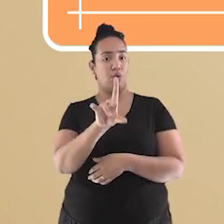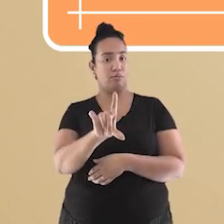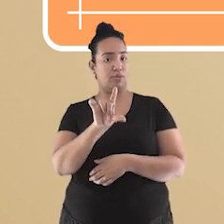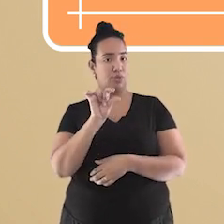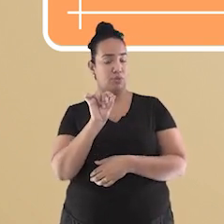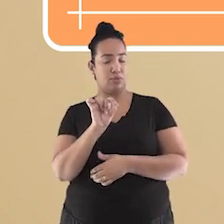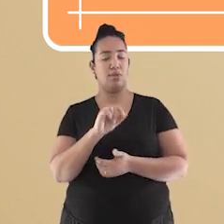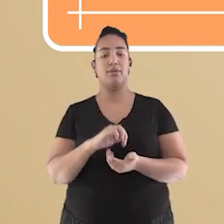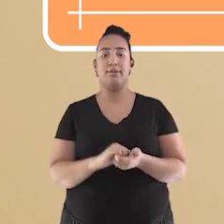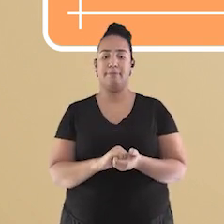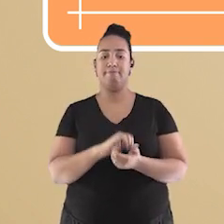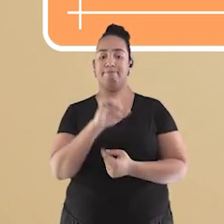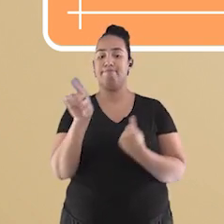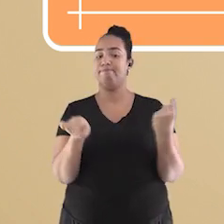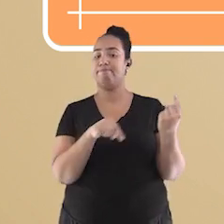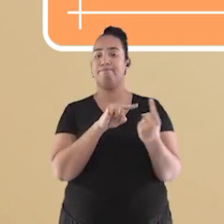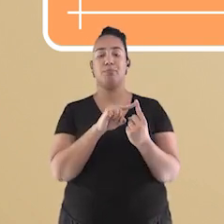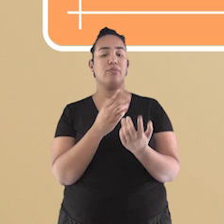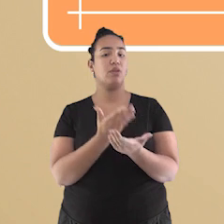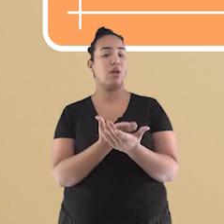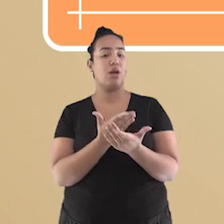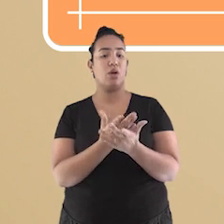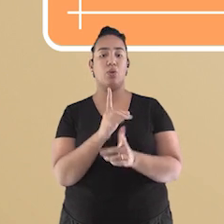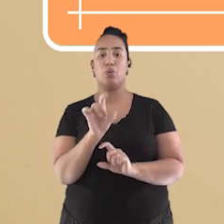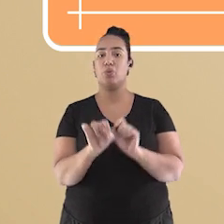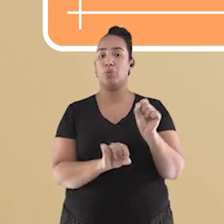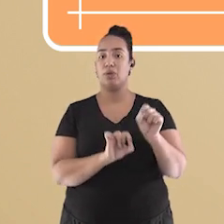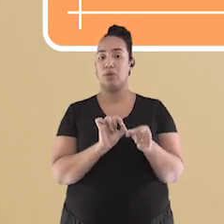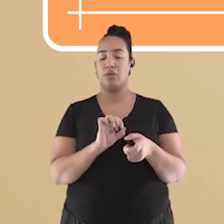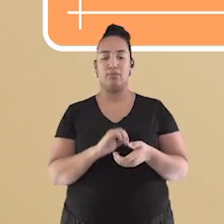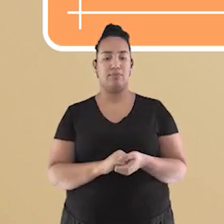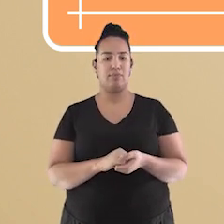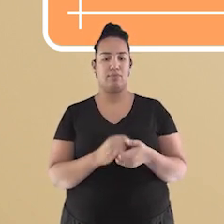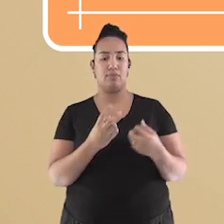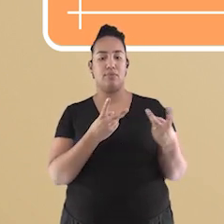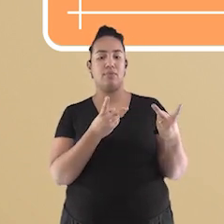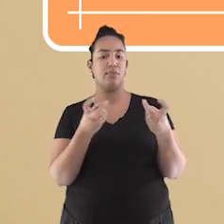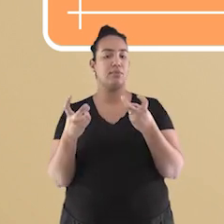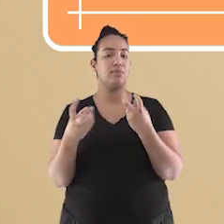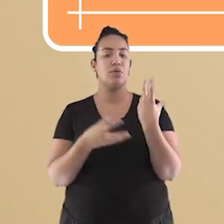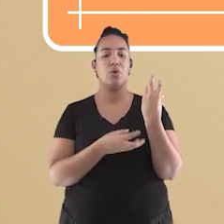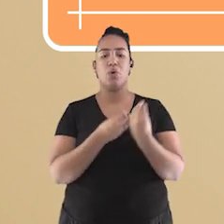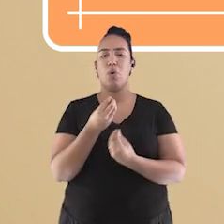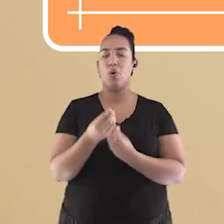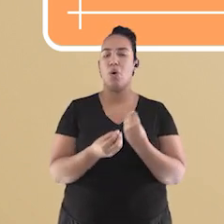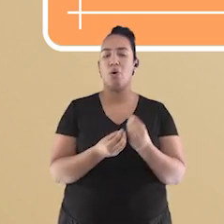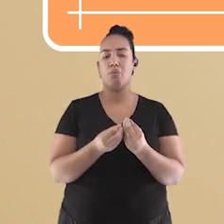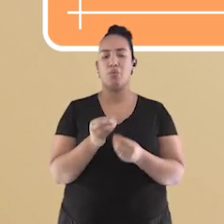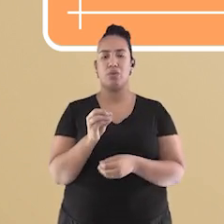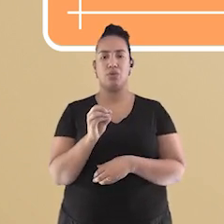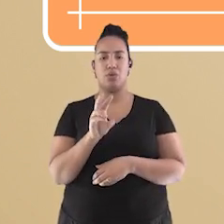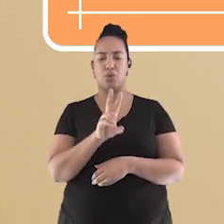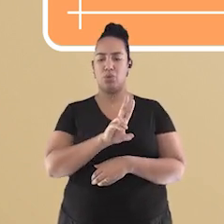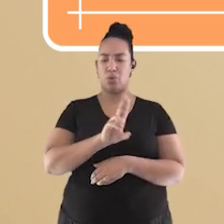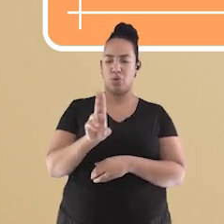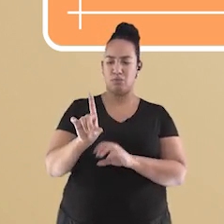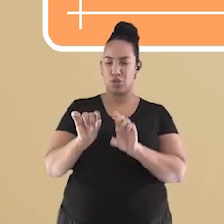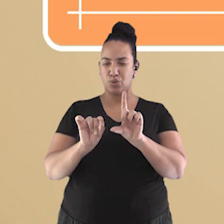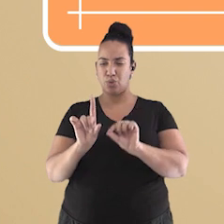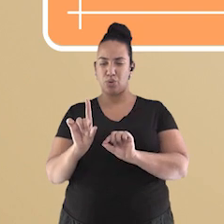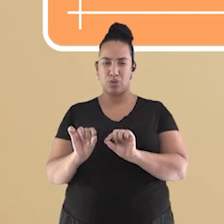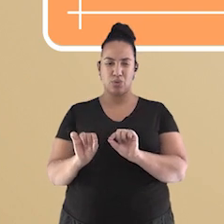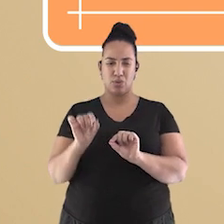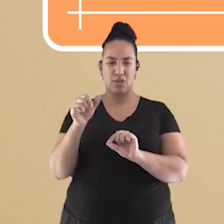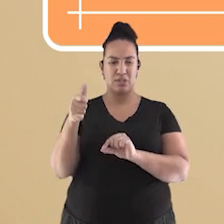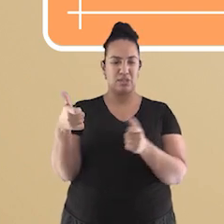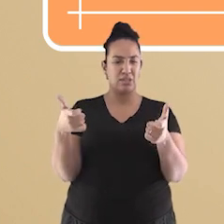nomes. O objetivo da aula é compreender como se dão as escolhas dos nomes dos